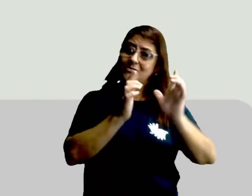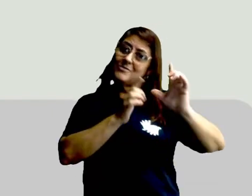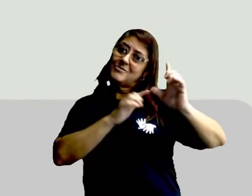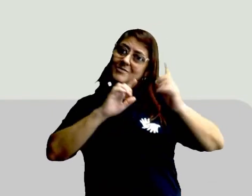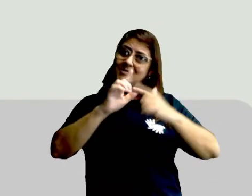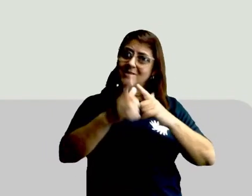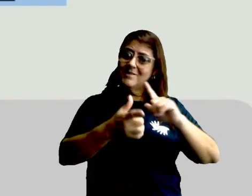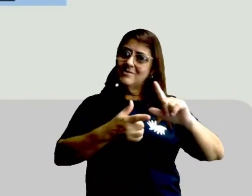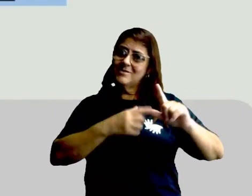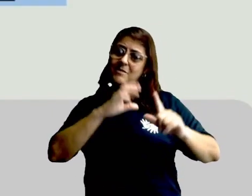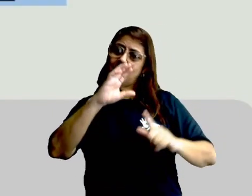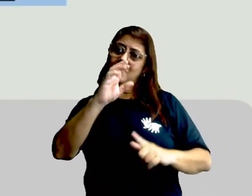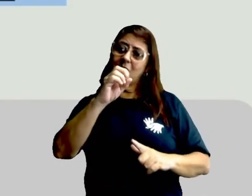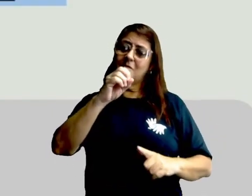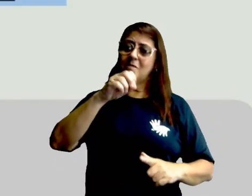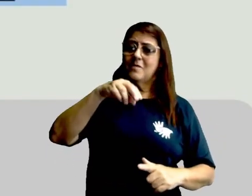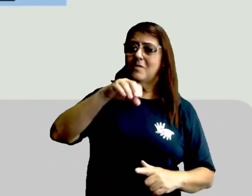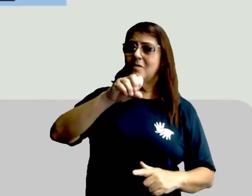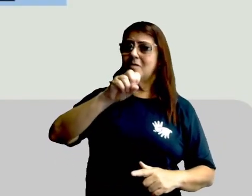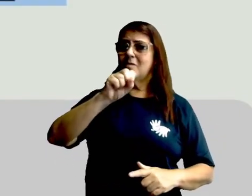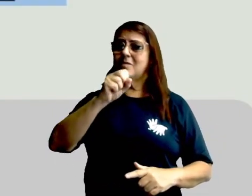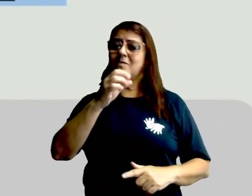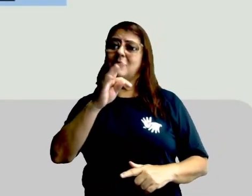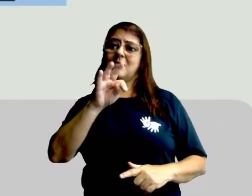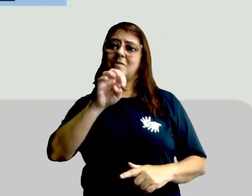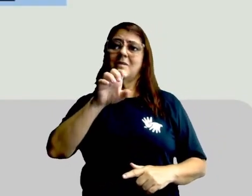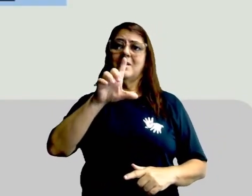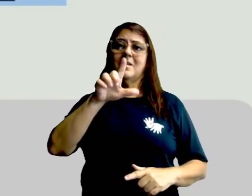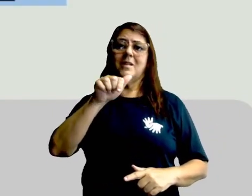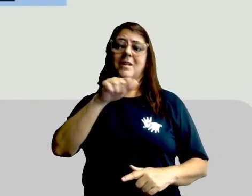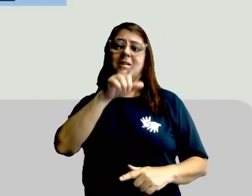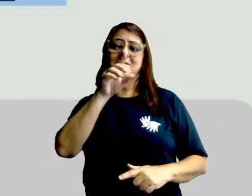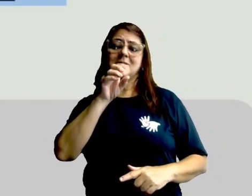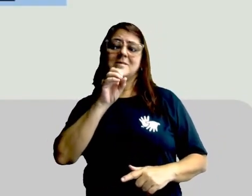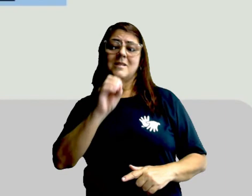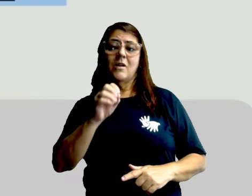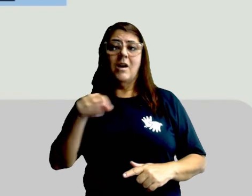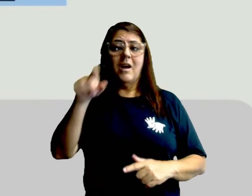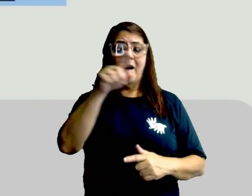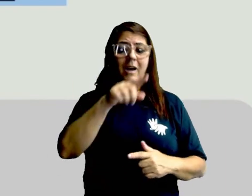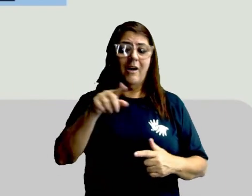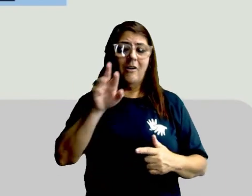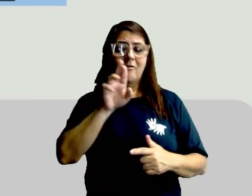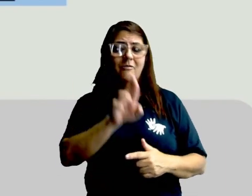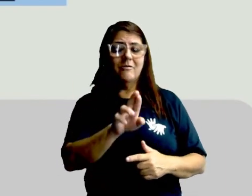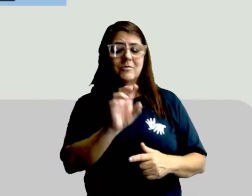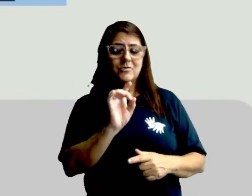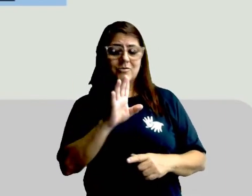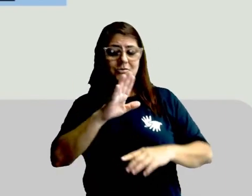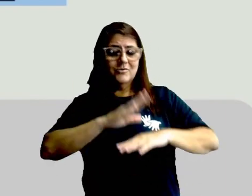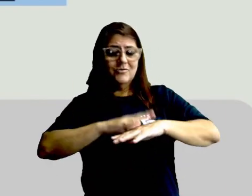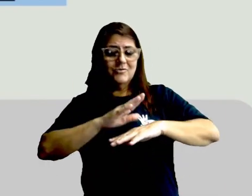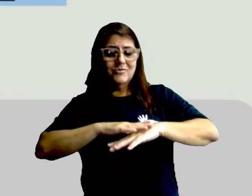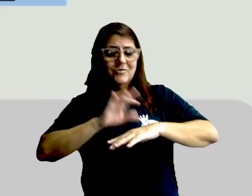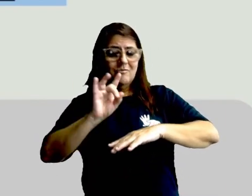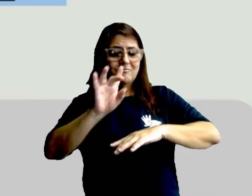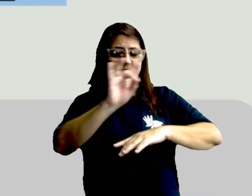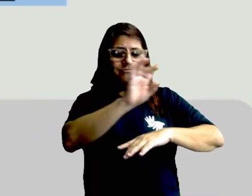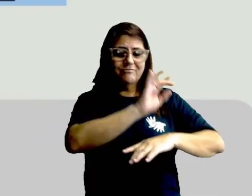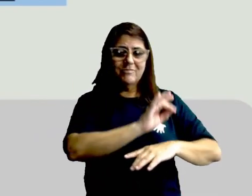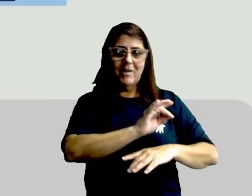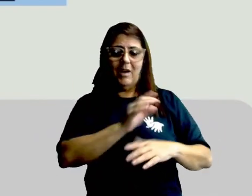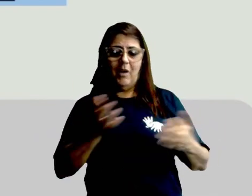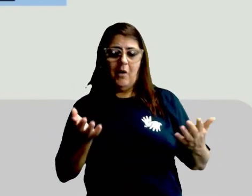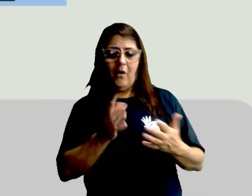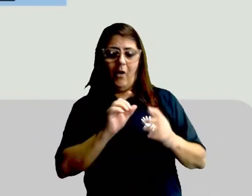conjuntos de estrelas. Ah, mas esse daí vocês vão fazer sozinhos e sozinhas? Ó, complete